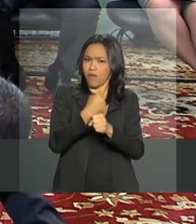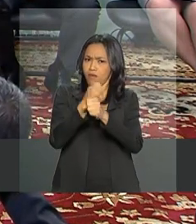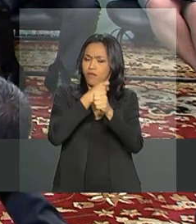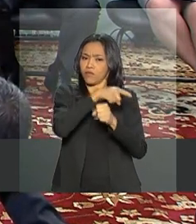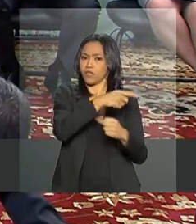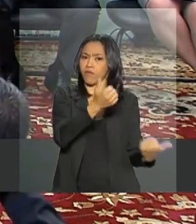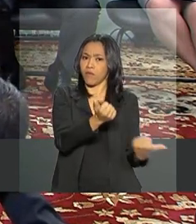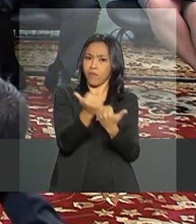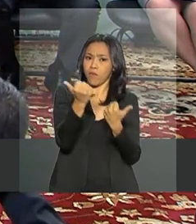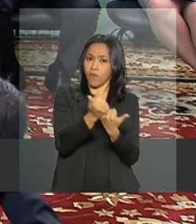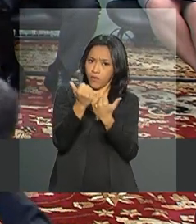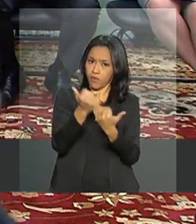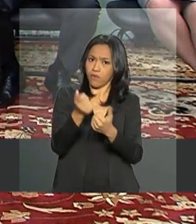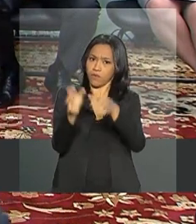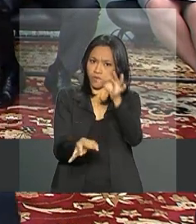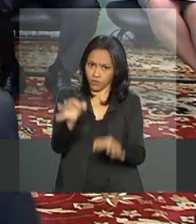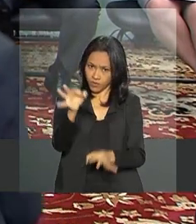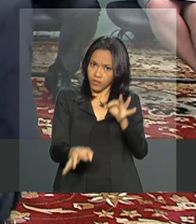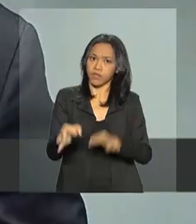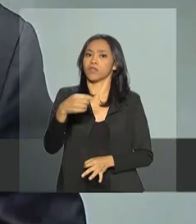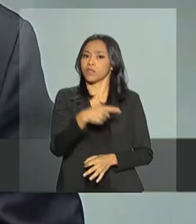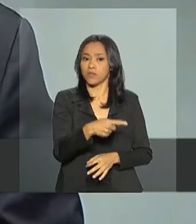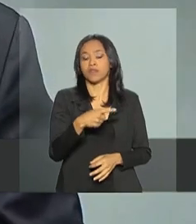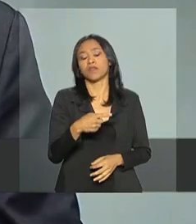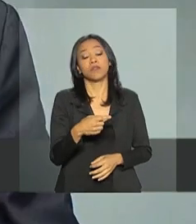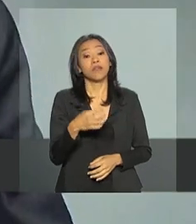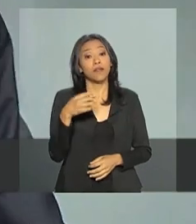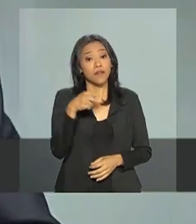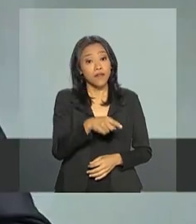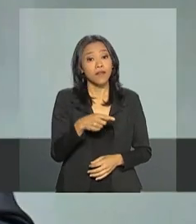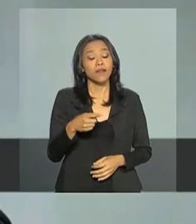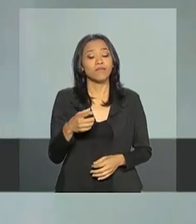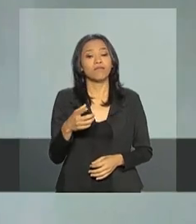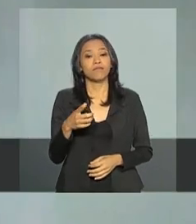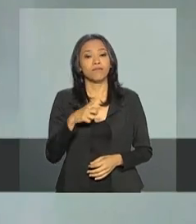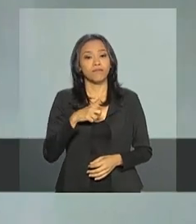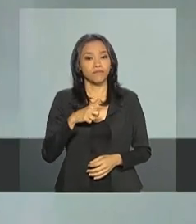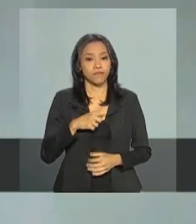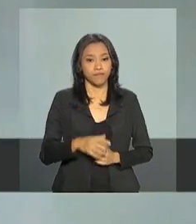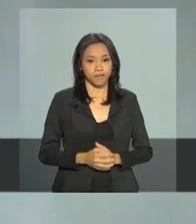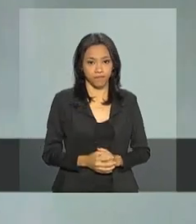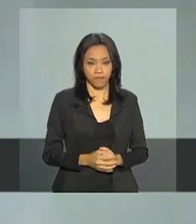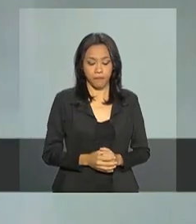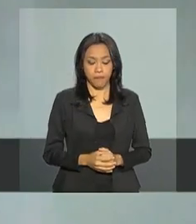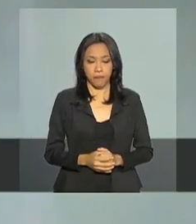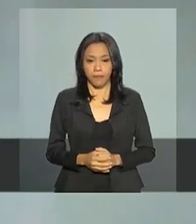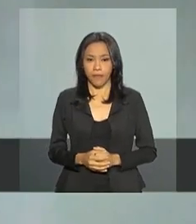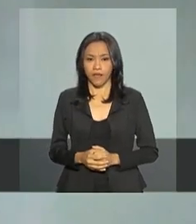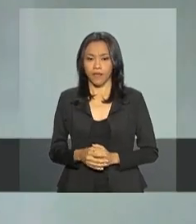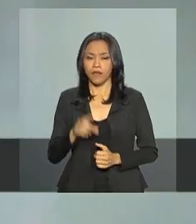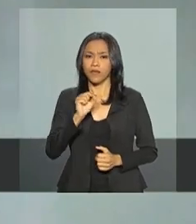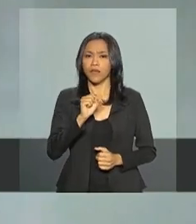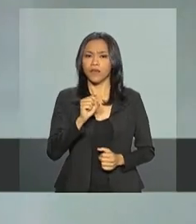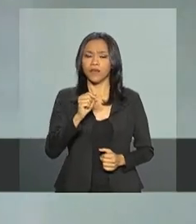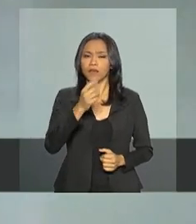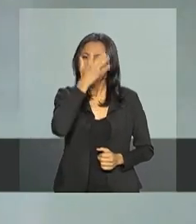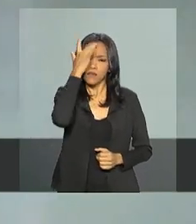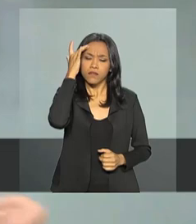aqueles juridicamente necessitados, a expressão constitucional, não é? E que saíam de